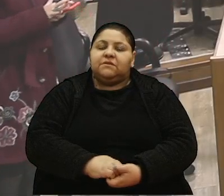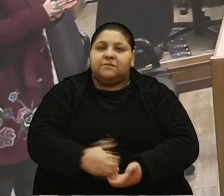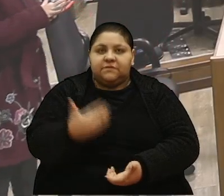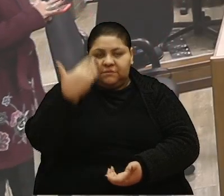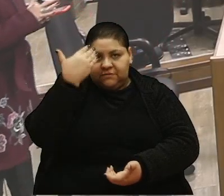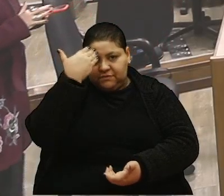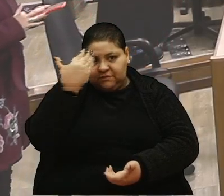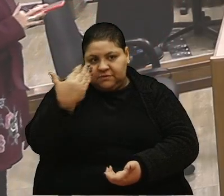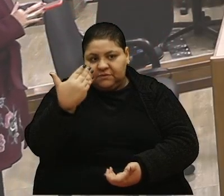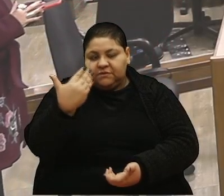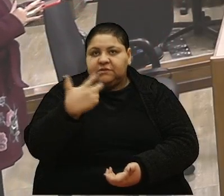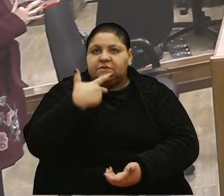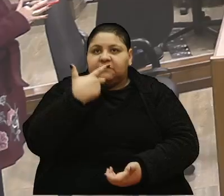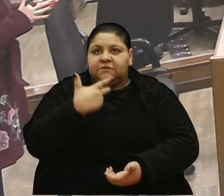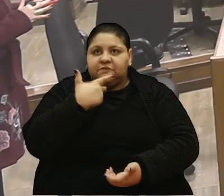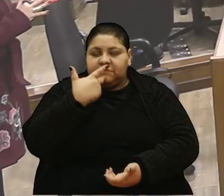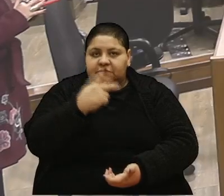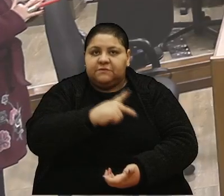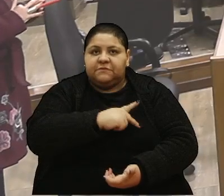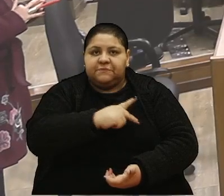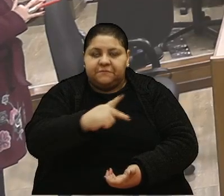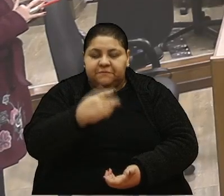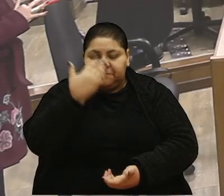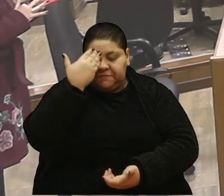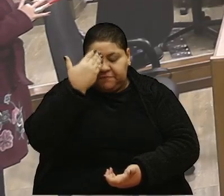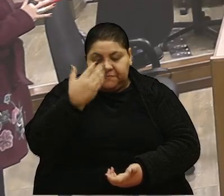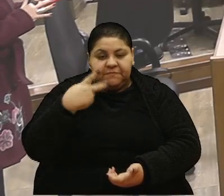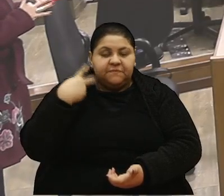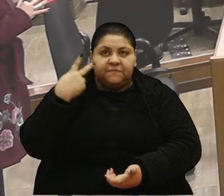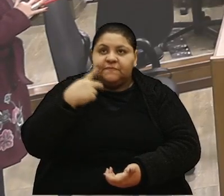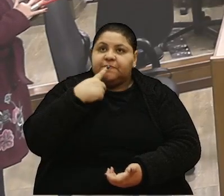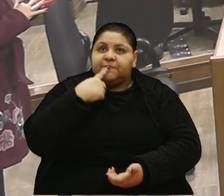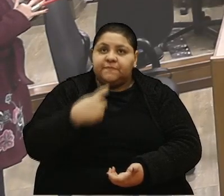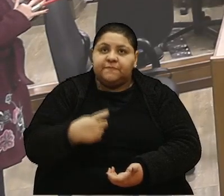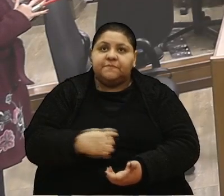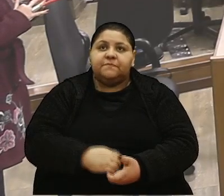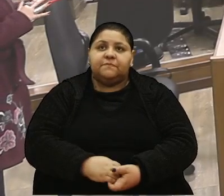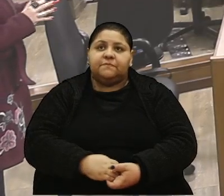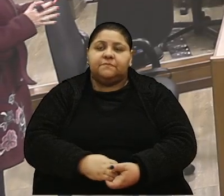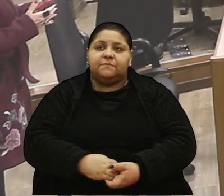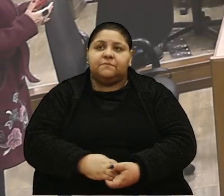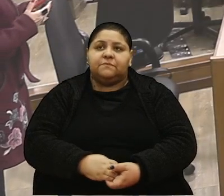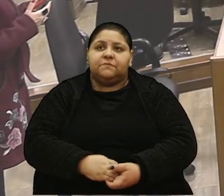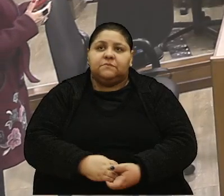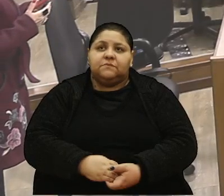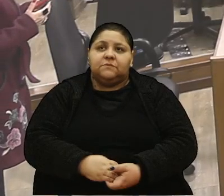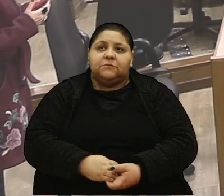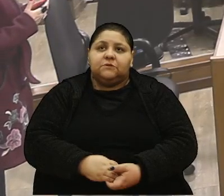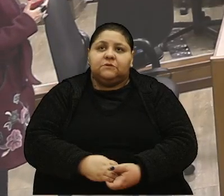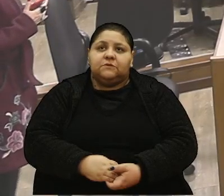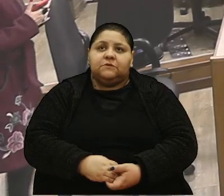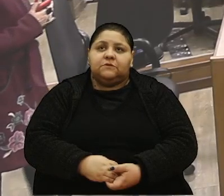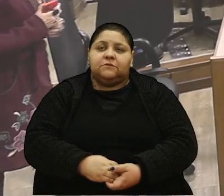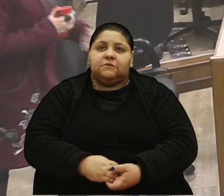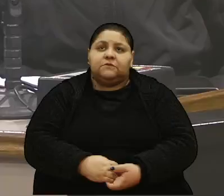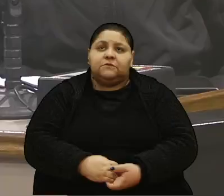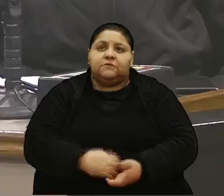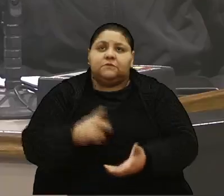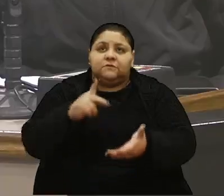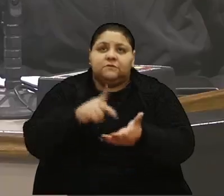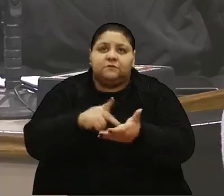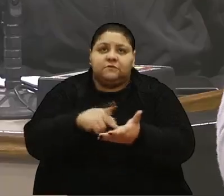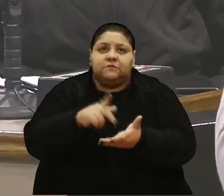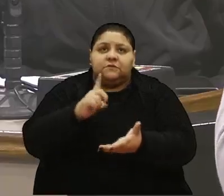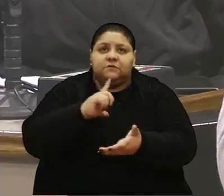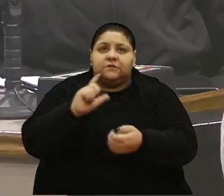Obrigado pelas palavras do presidente, obrigado pelas palavras da vereadora Rose. Capitão, se possível, uma pequena... E é exatamente isso que a gente tem que fazer,